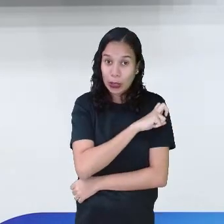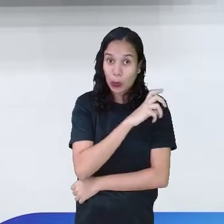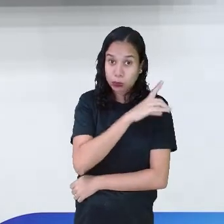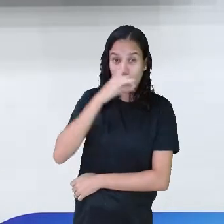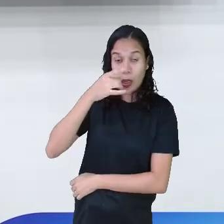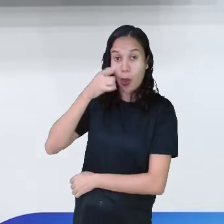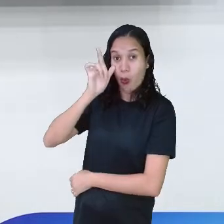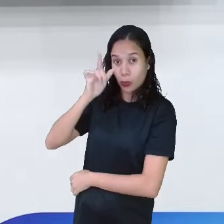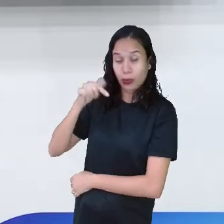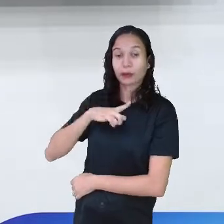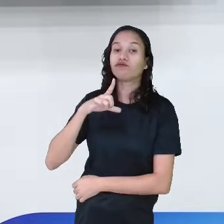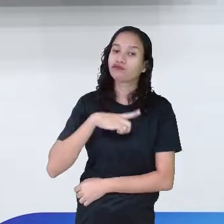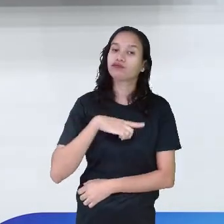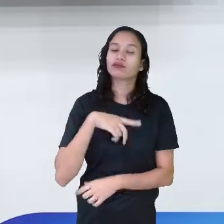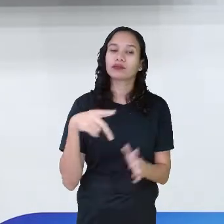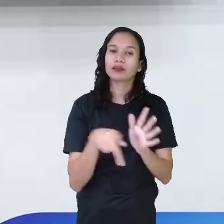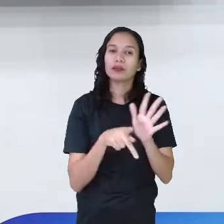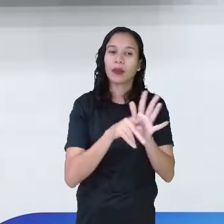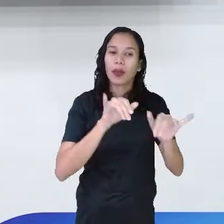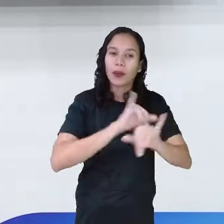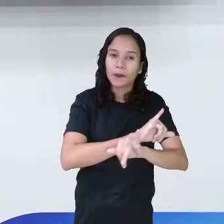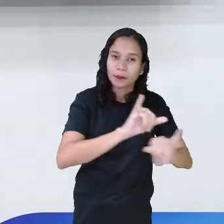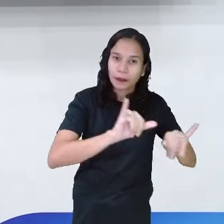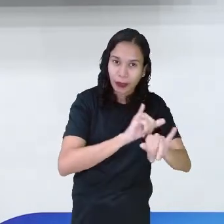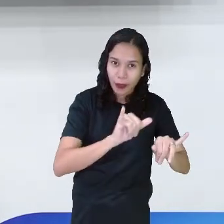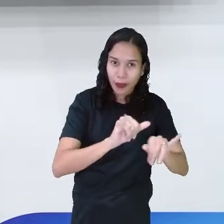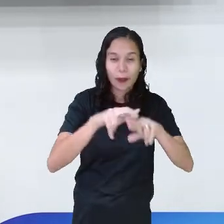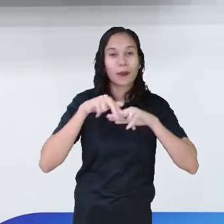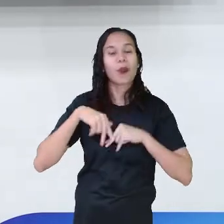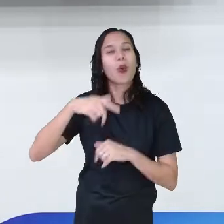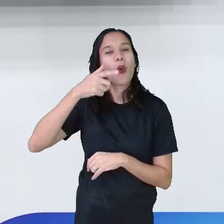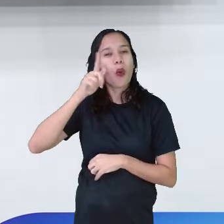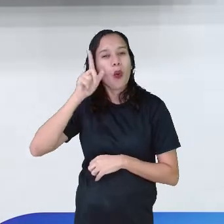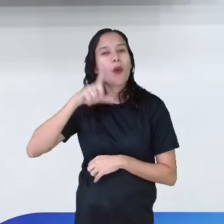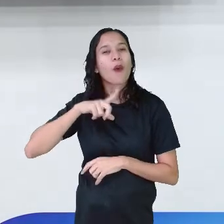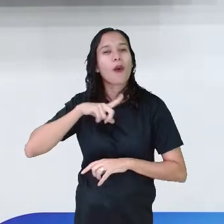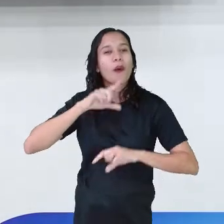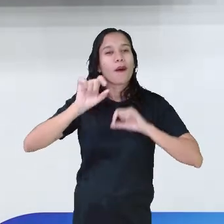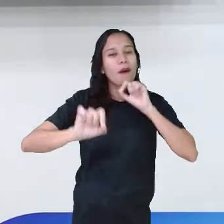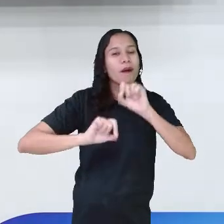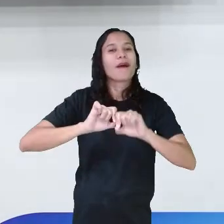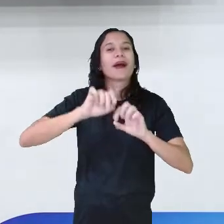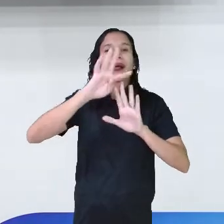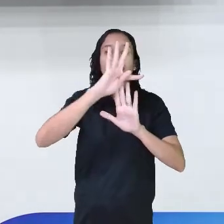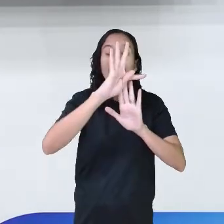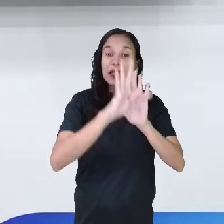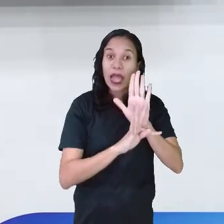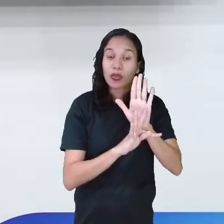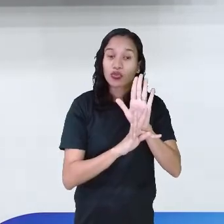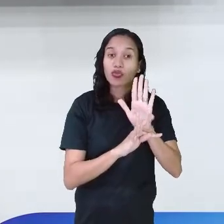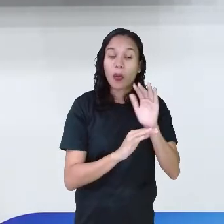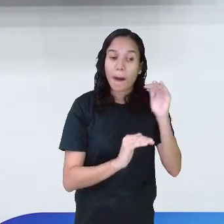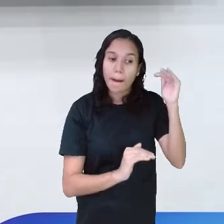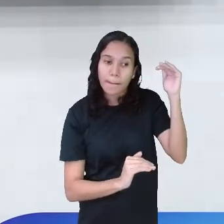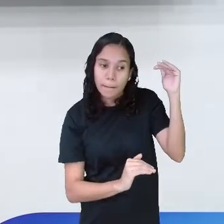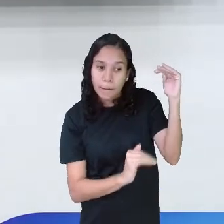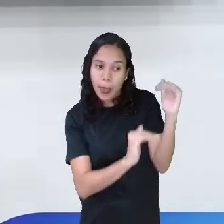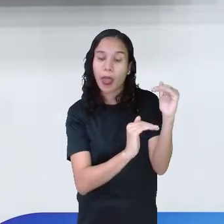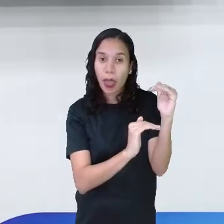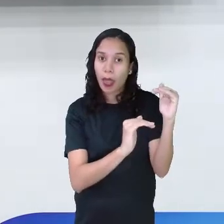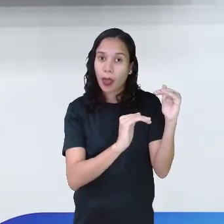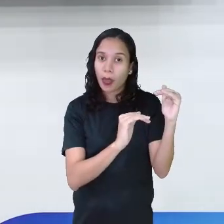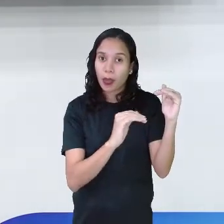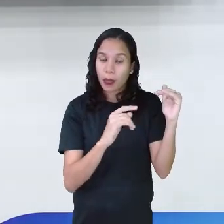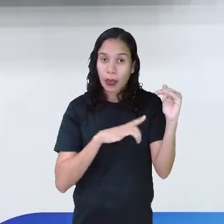vai ter lá notícia. Então, nós vimos ontem que a notícia é um texto curto. Agora aí